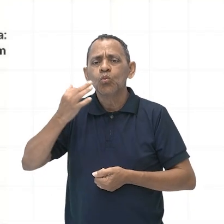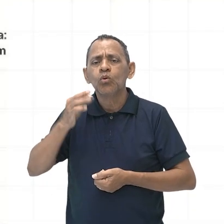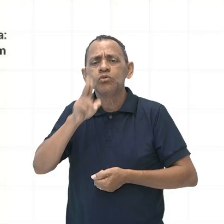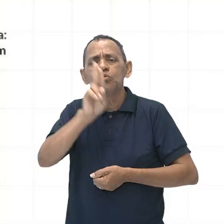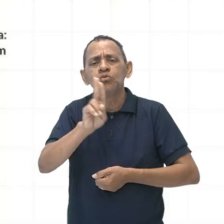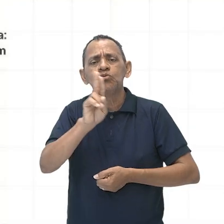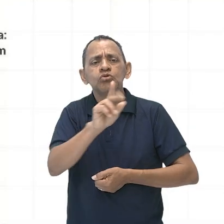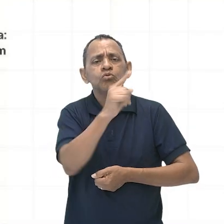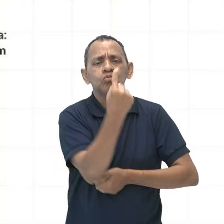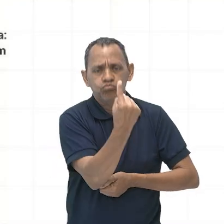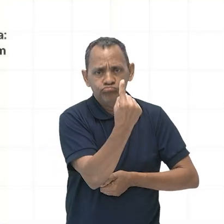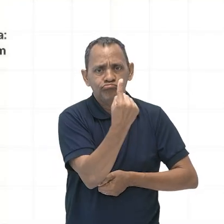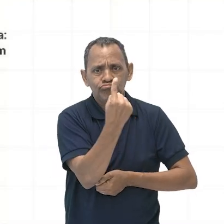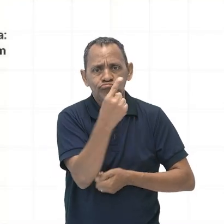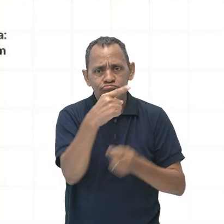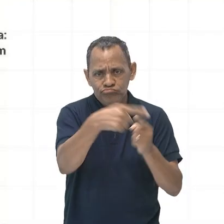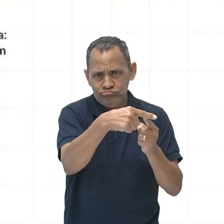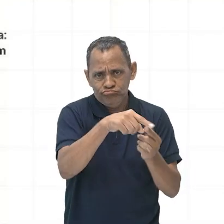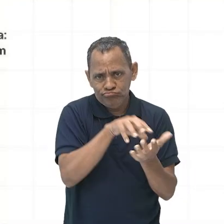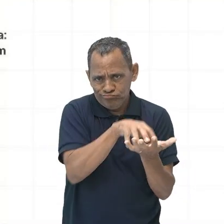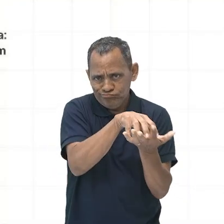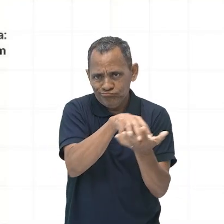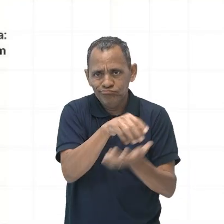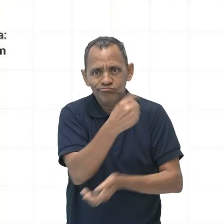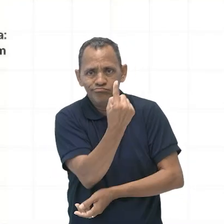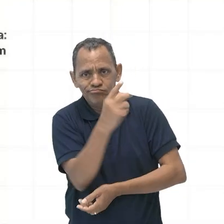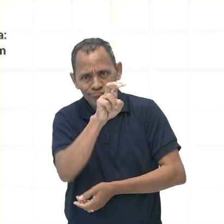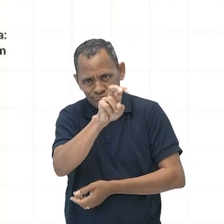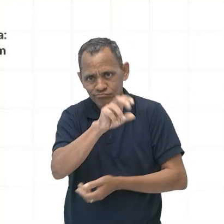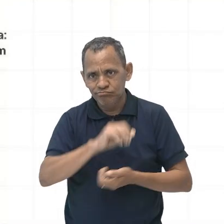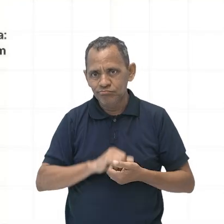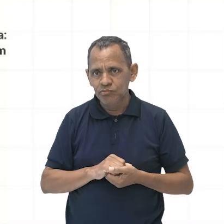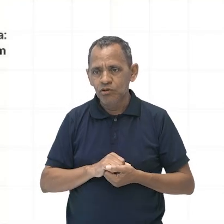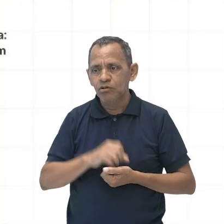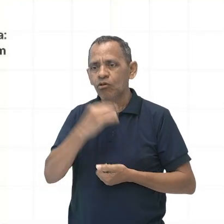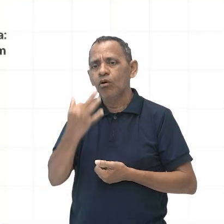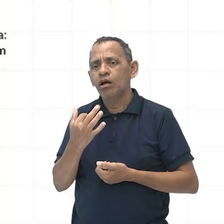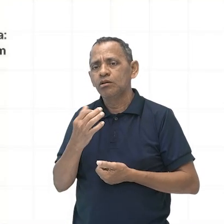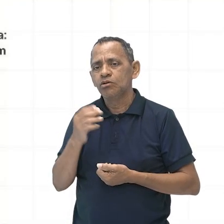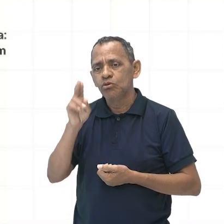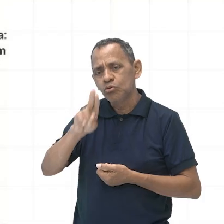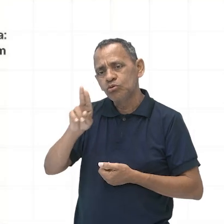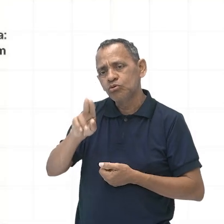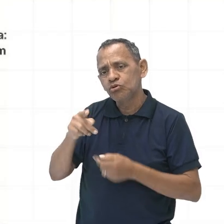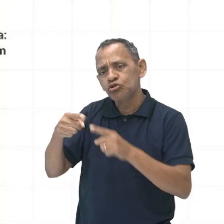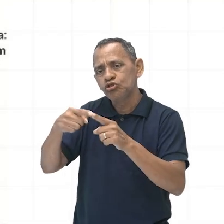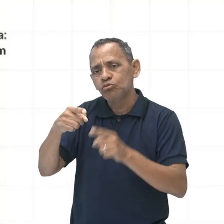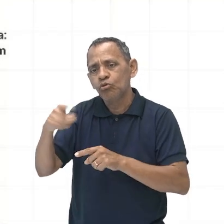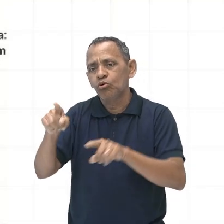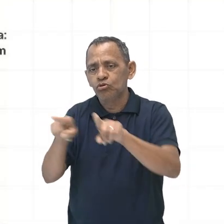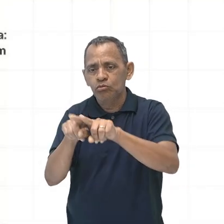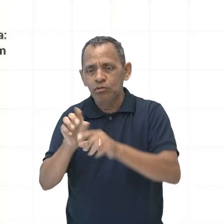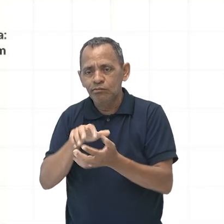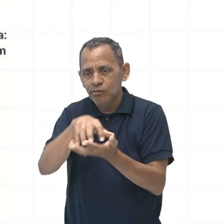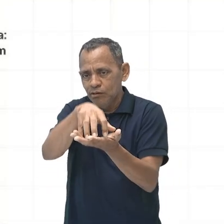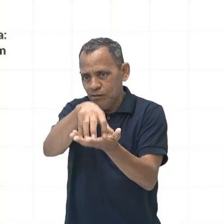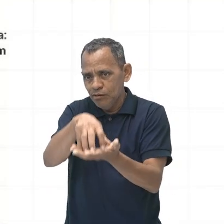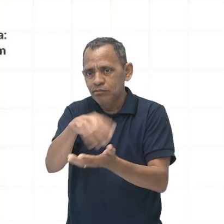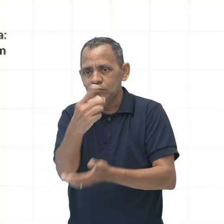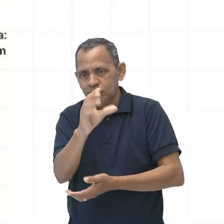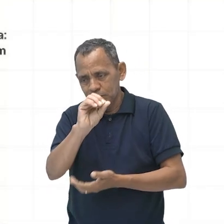transporte? 15. Quantos que utilizam 2 transportes? 10. Quantos que utilizam 3